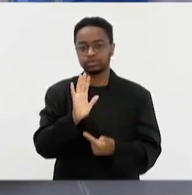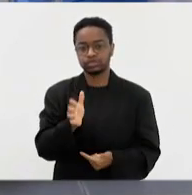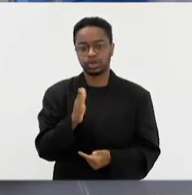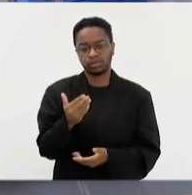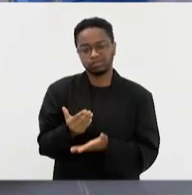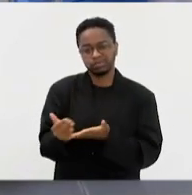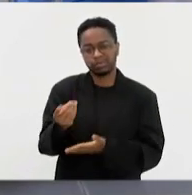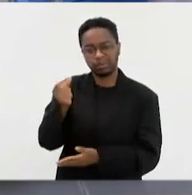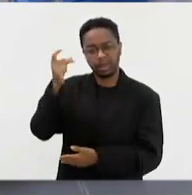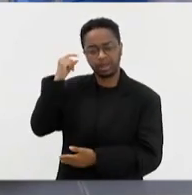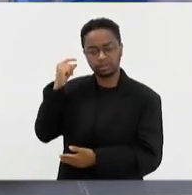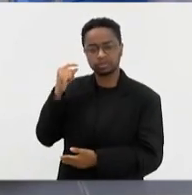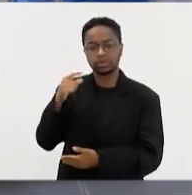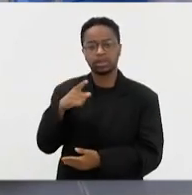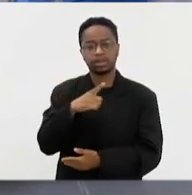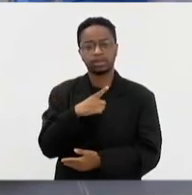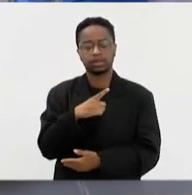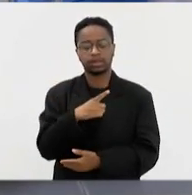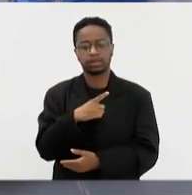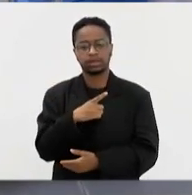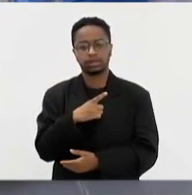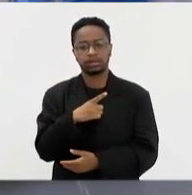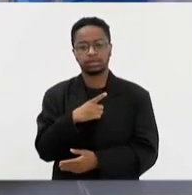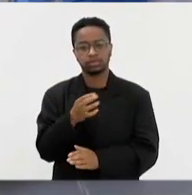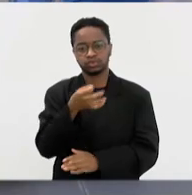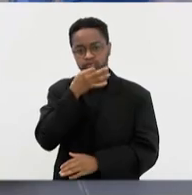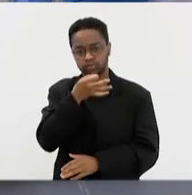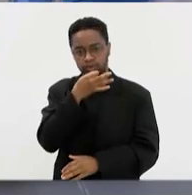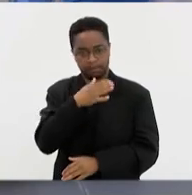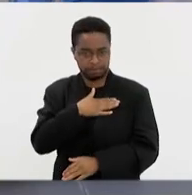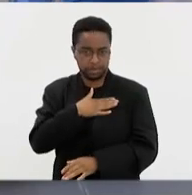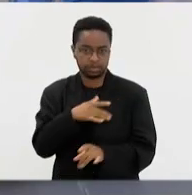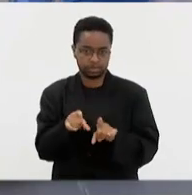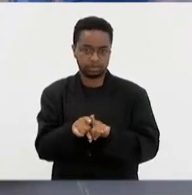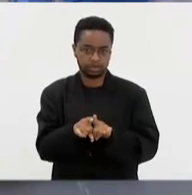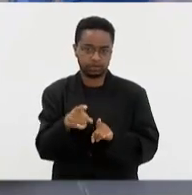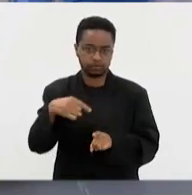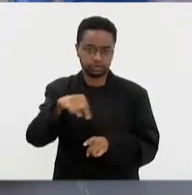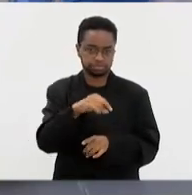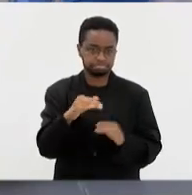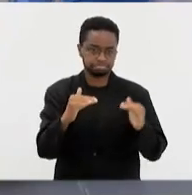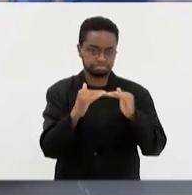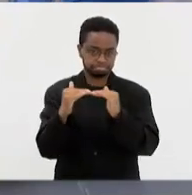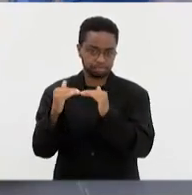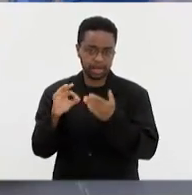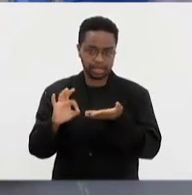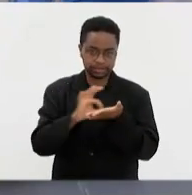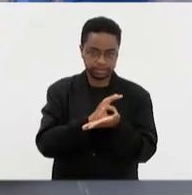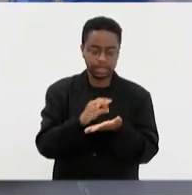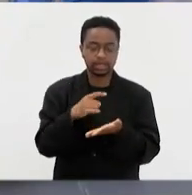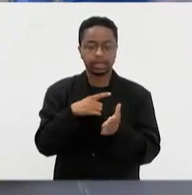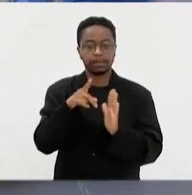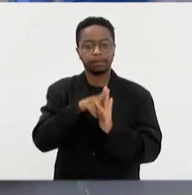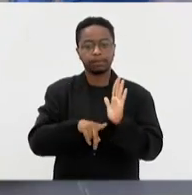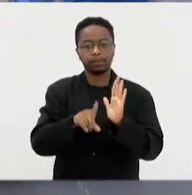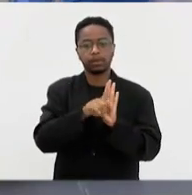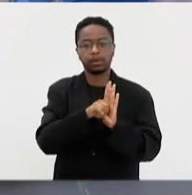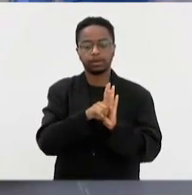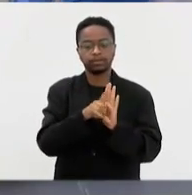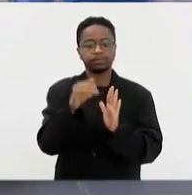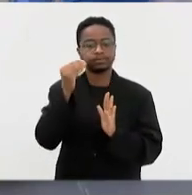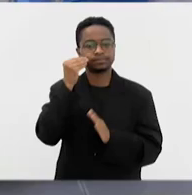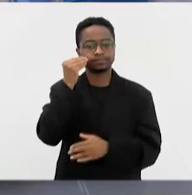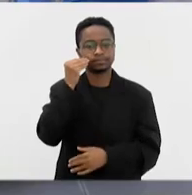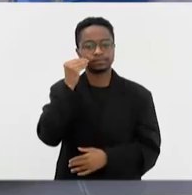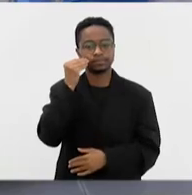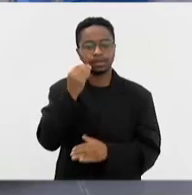no início, foi até uma sugestão minha e todos já assinaram, nós apresentamos um PL para no